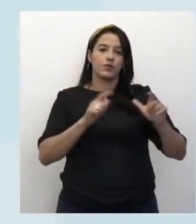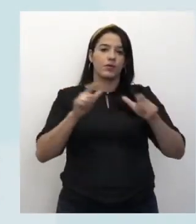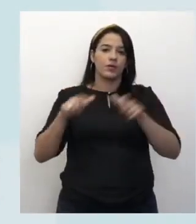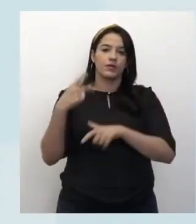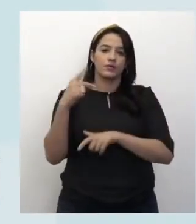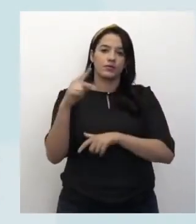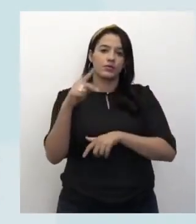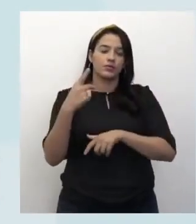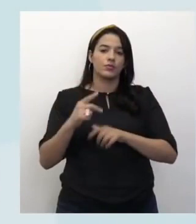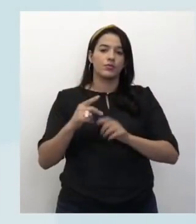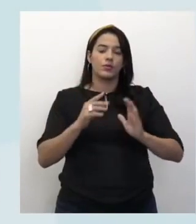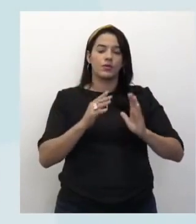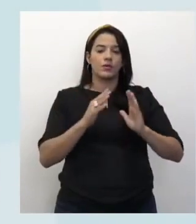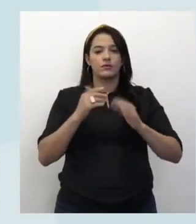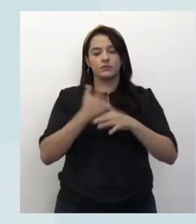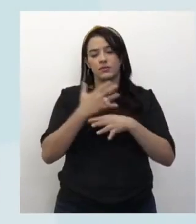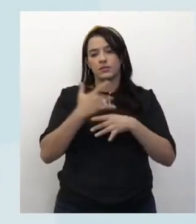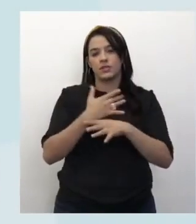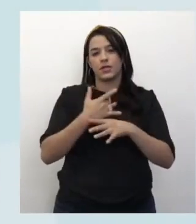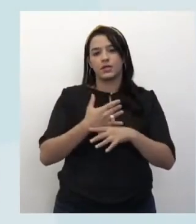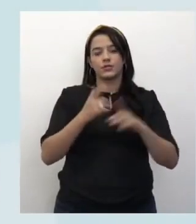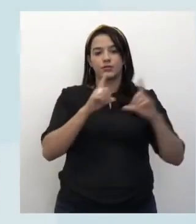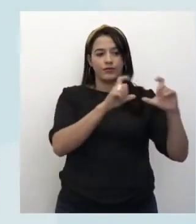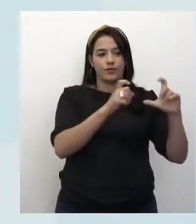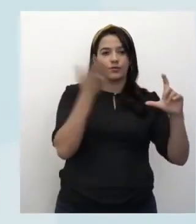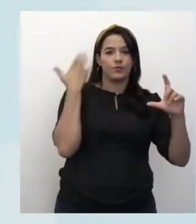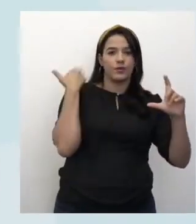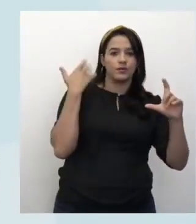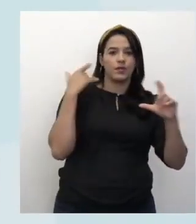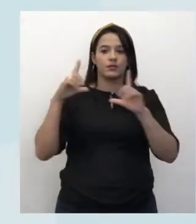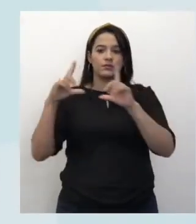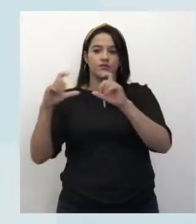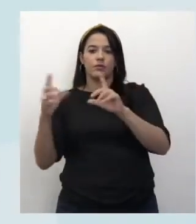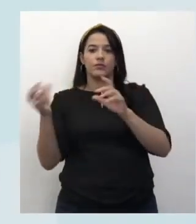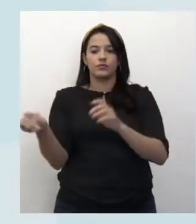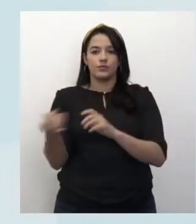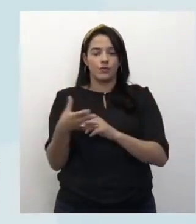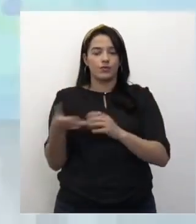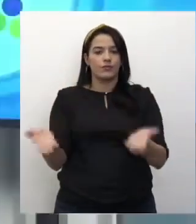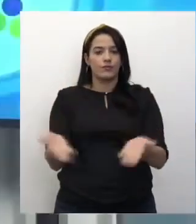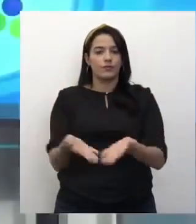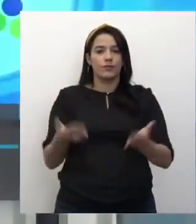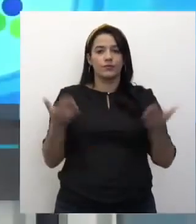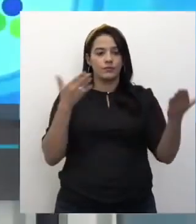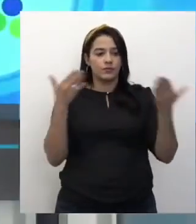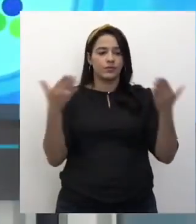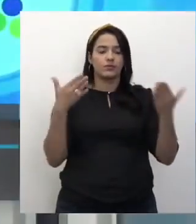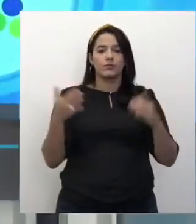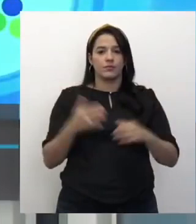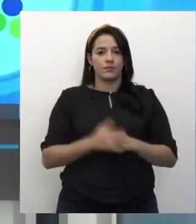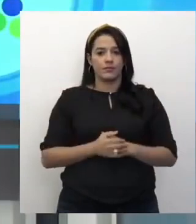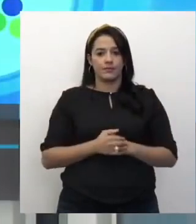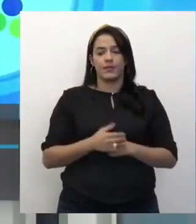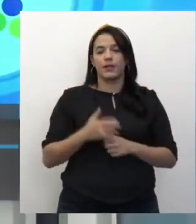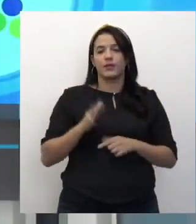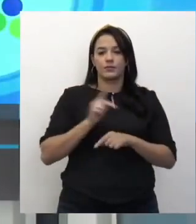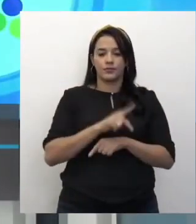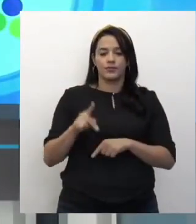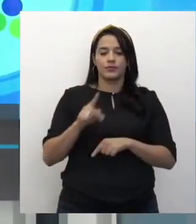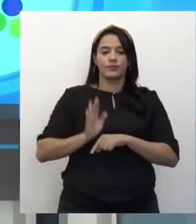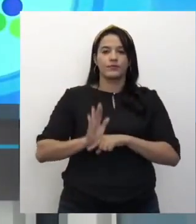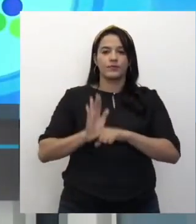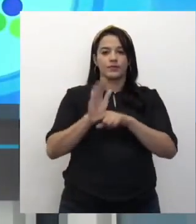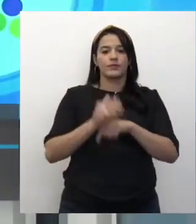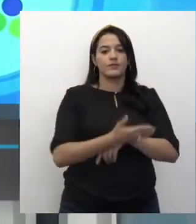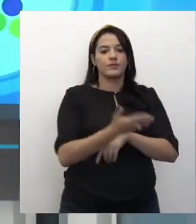cidade, comparando com paisagens do passado e do presente. Aí os professores vão auxiliar vocês aí, né? E aí vai ser legal aí vocês